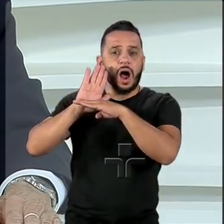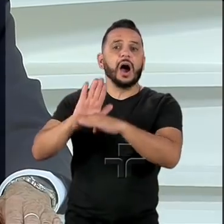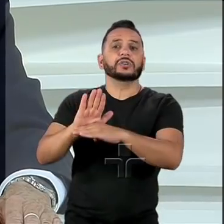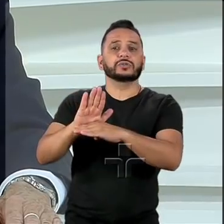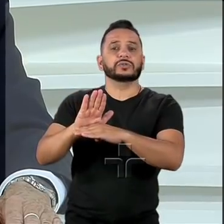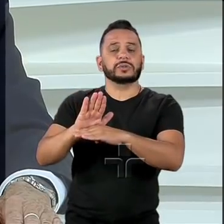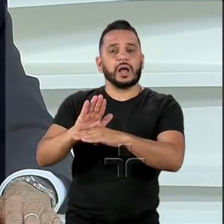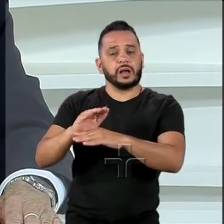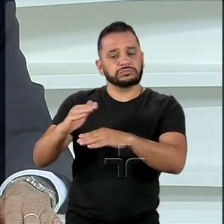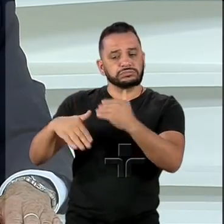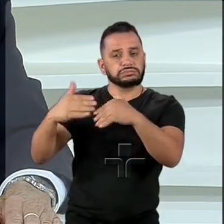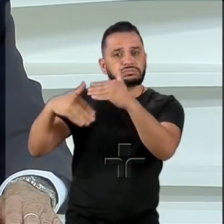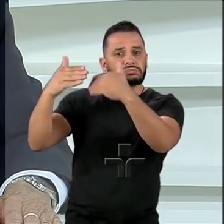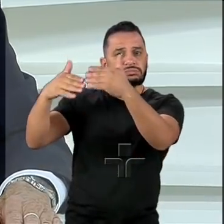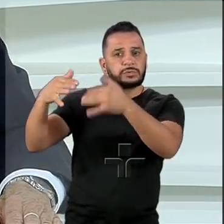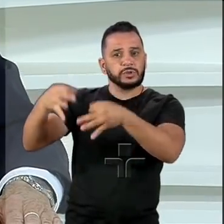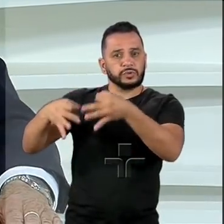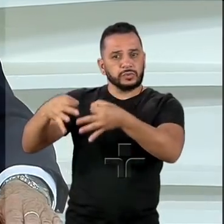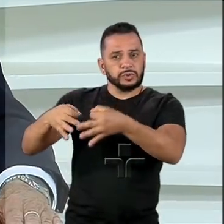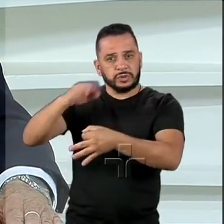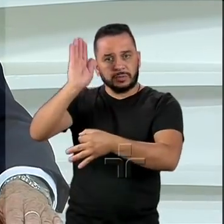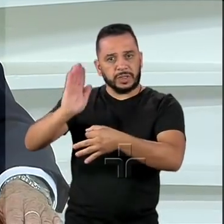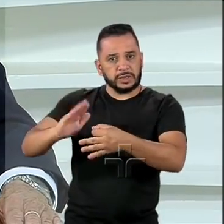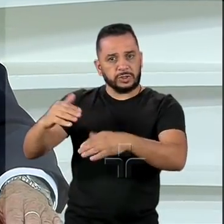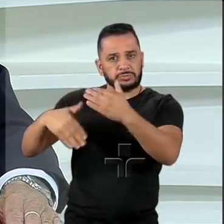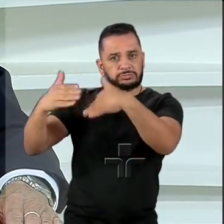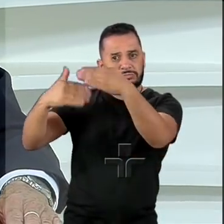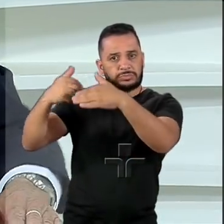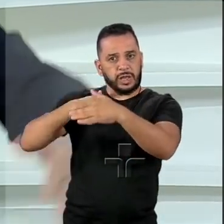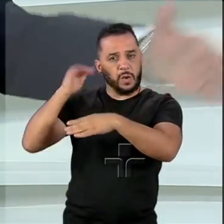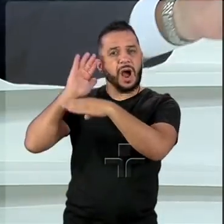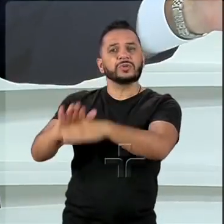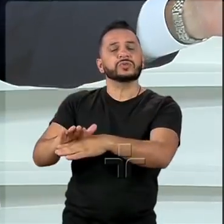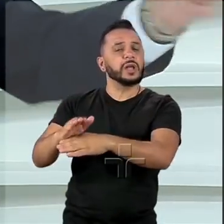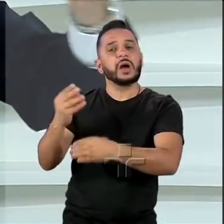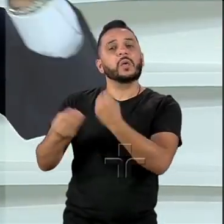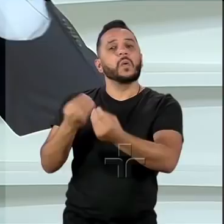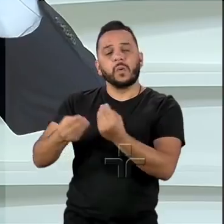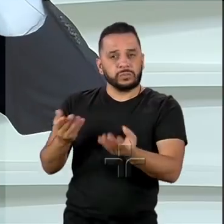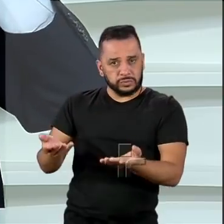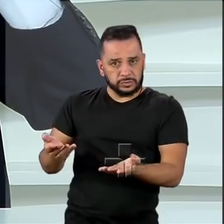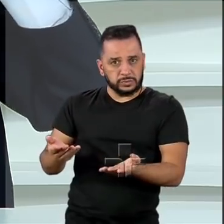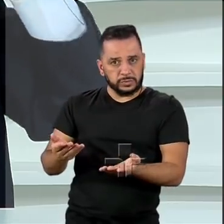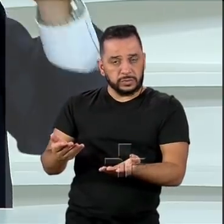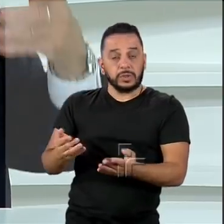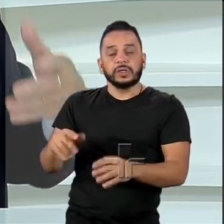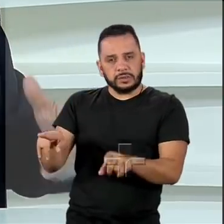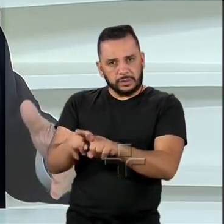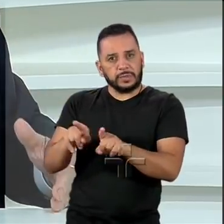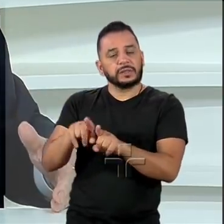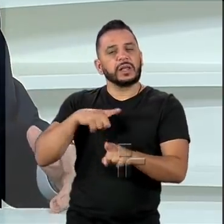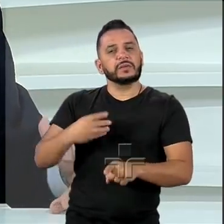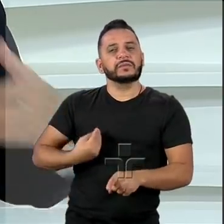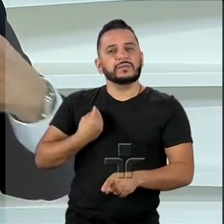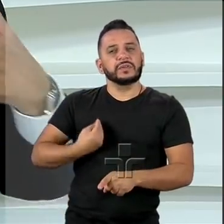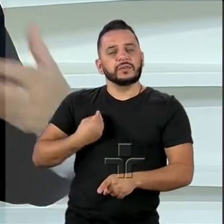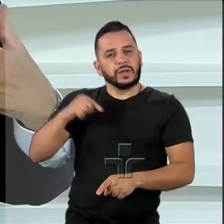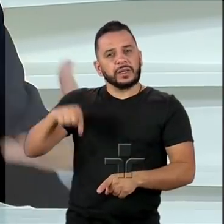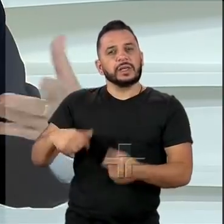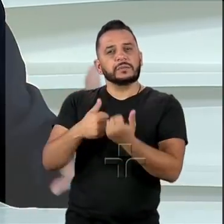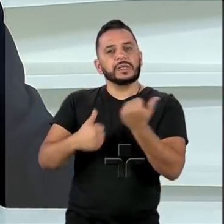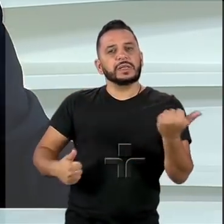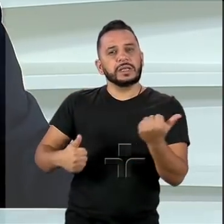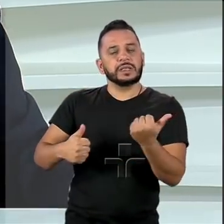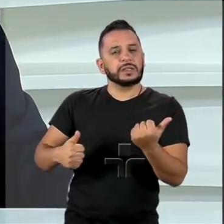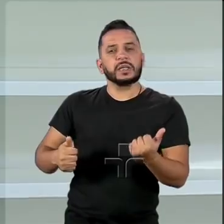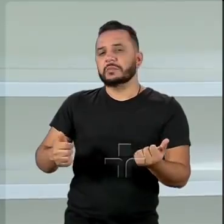aprimoramento da justiça brasileira, do poder judiciário, e que está uma grande ministra presente, é dizer aquilo